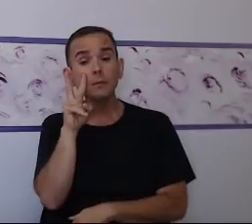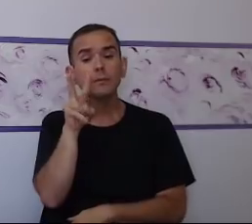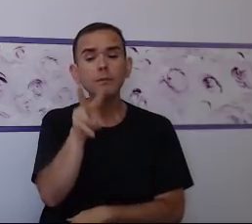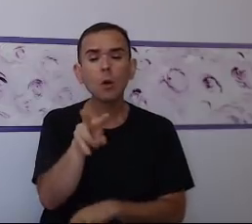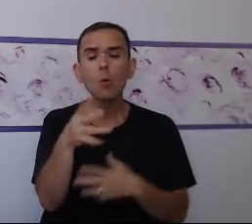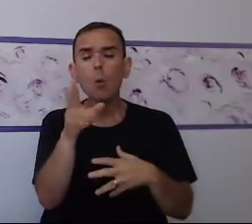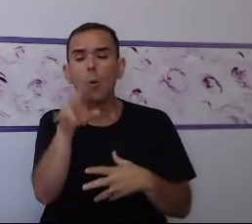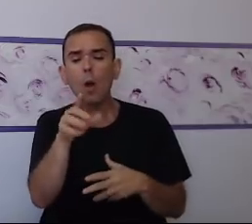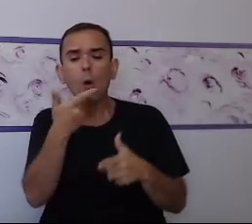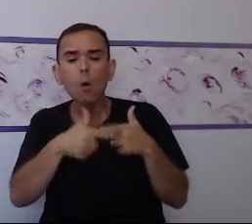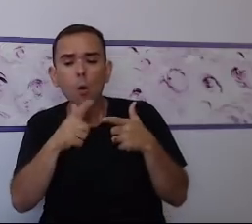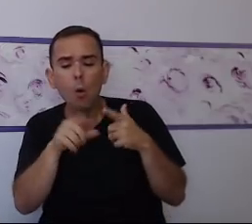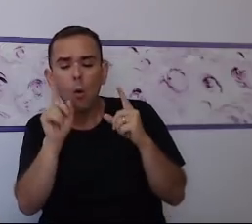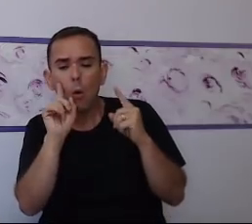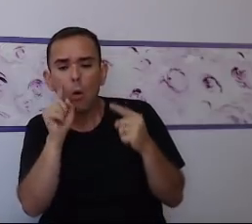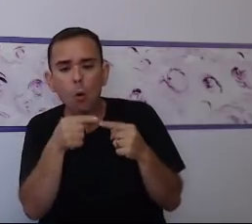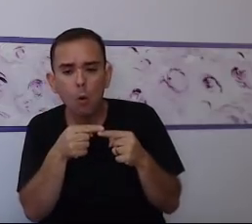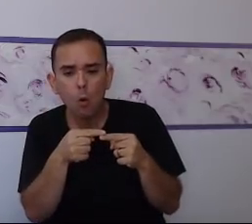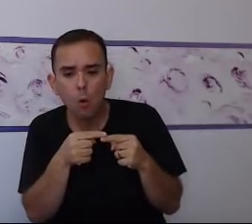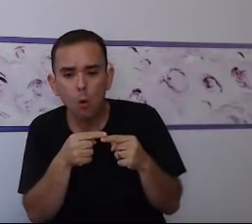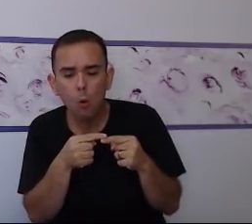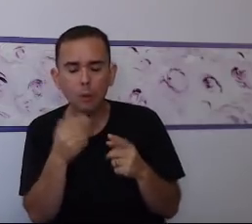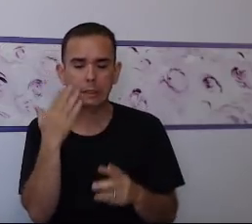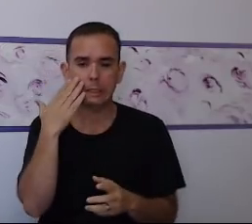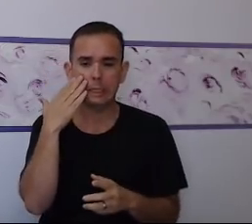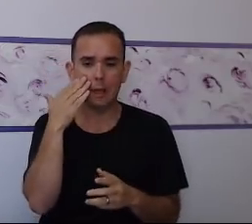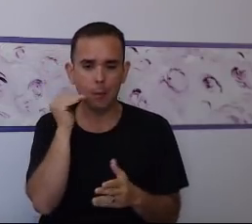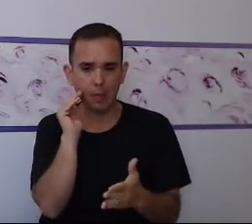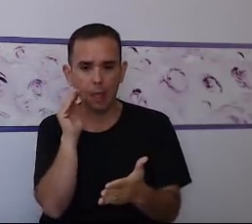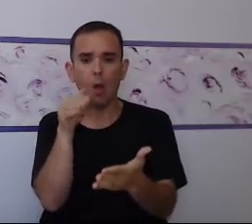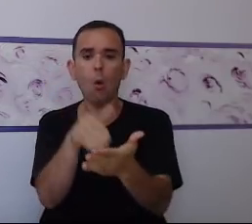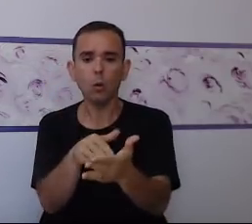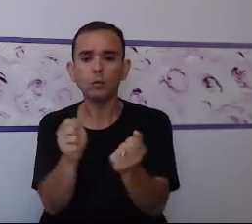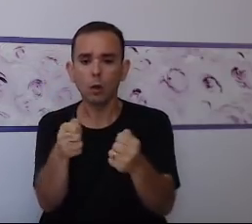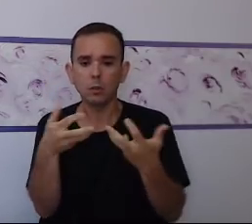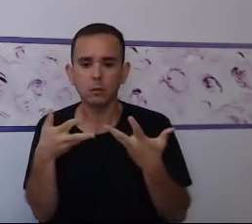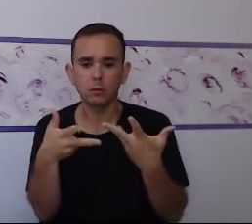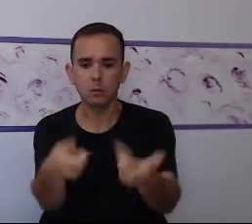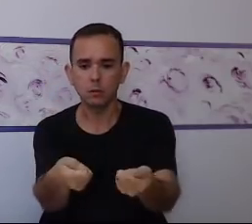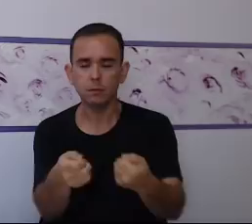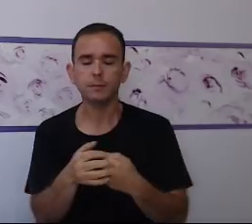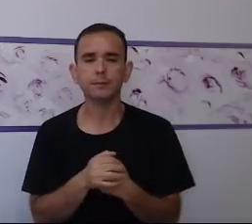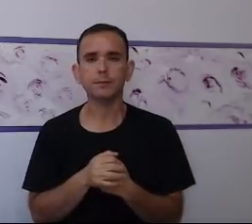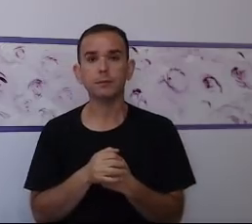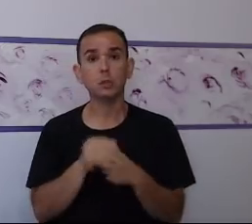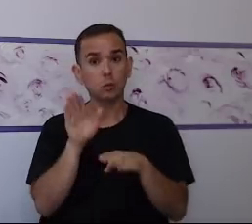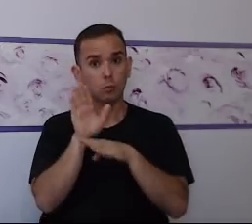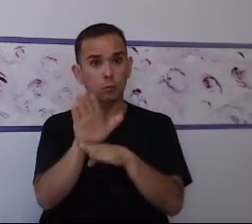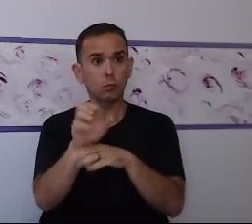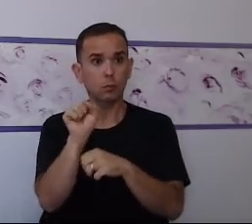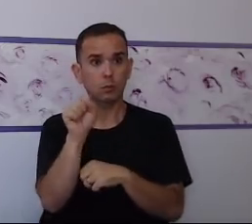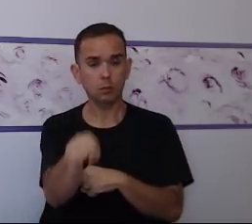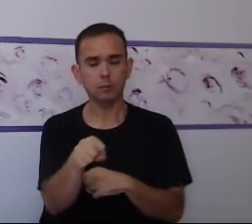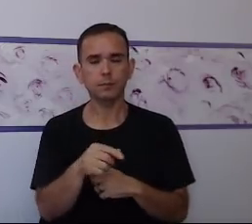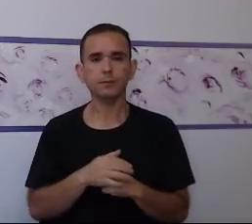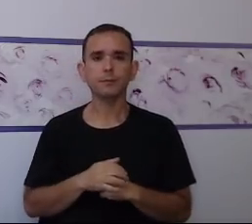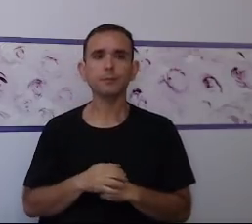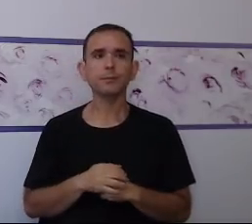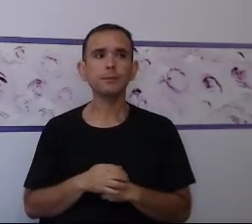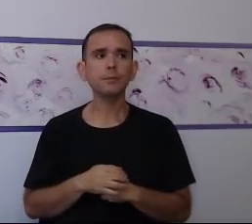é o comprometimento e saber até onde a gente vai estimular, até onde a gente pode ajudar esse aluno.